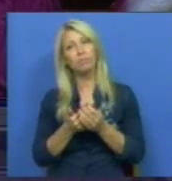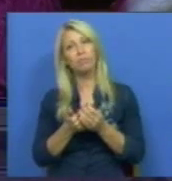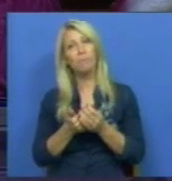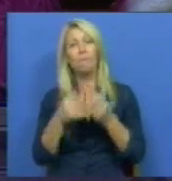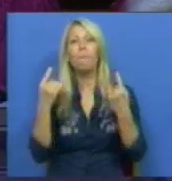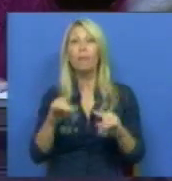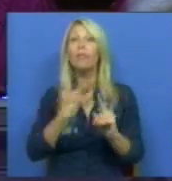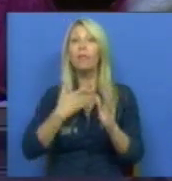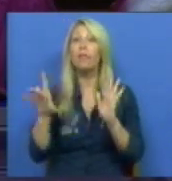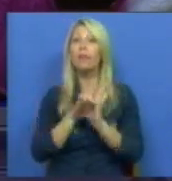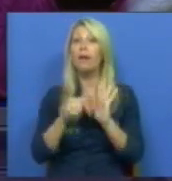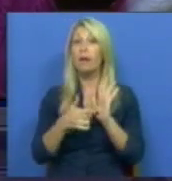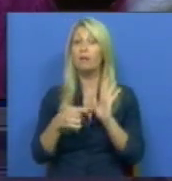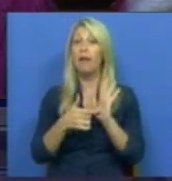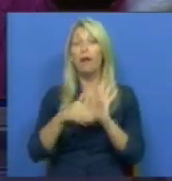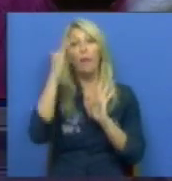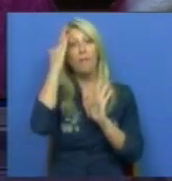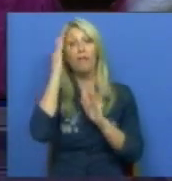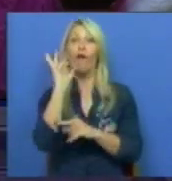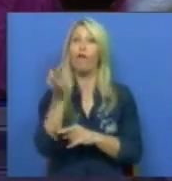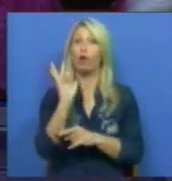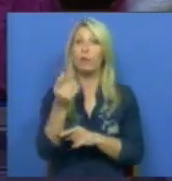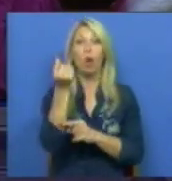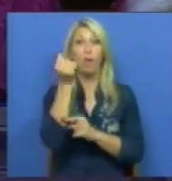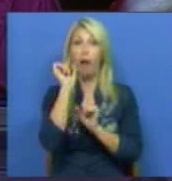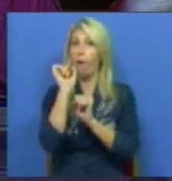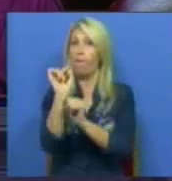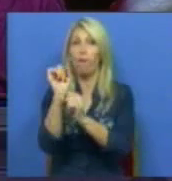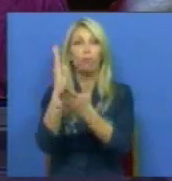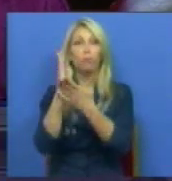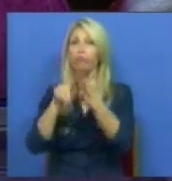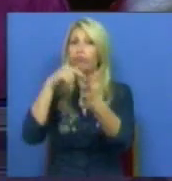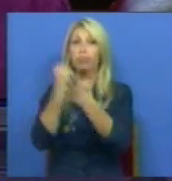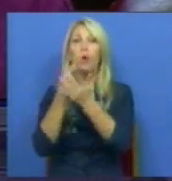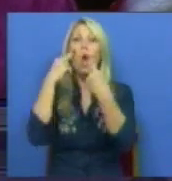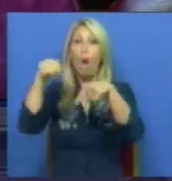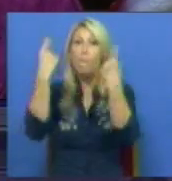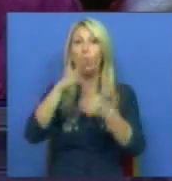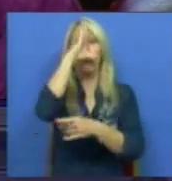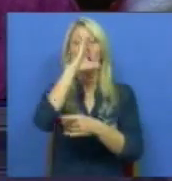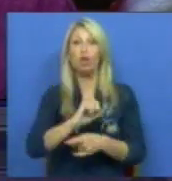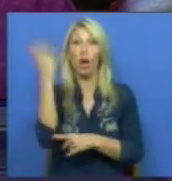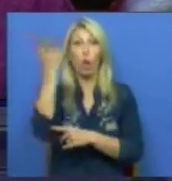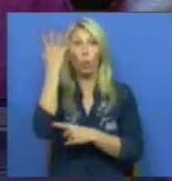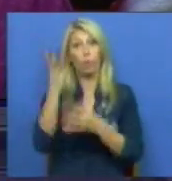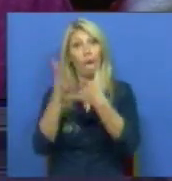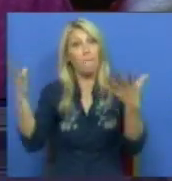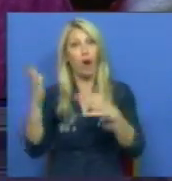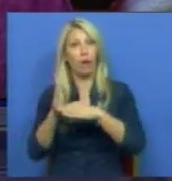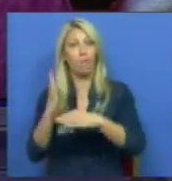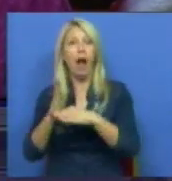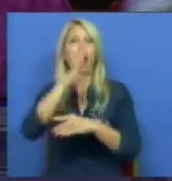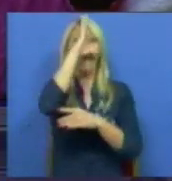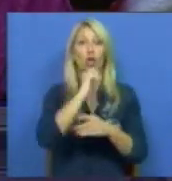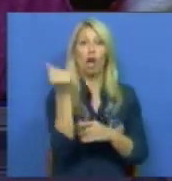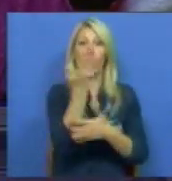há um decreto-lei que prevê uma fundação com dinheiros integralmente públicos, Ministério da Cultura, com a grande fatia, Ministério da Economia,